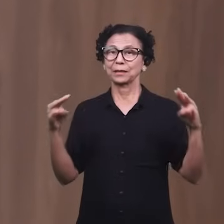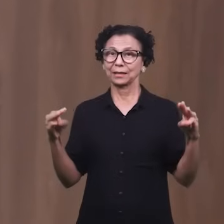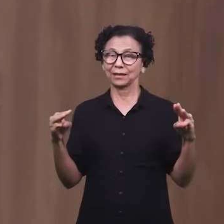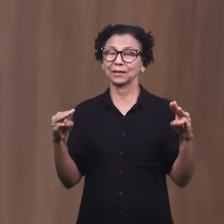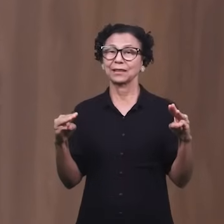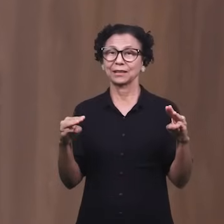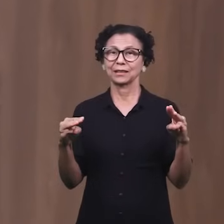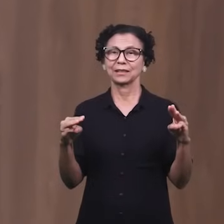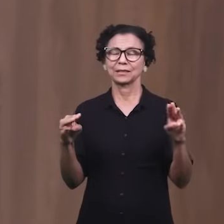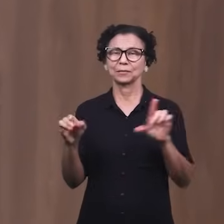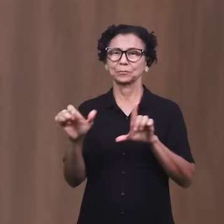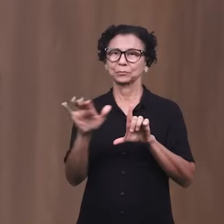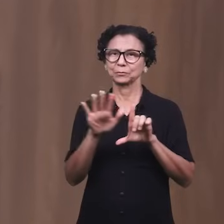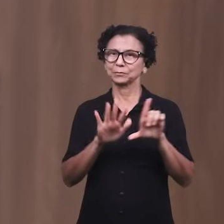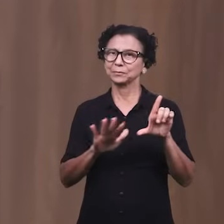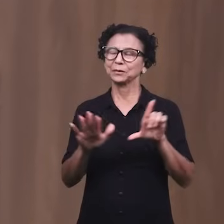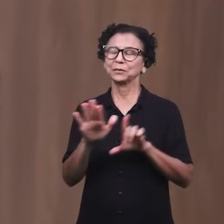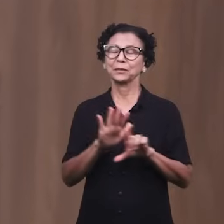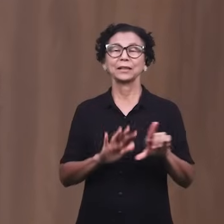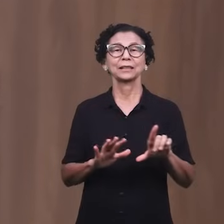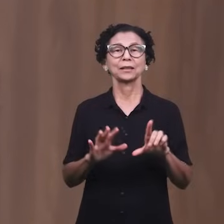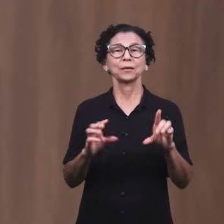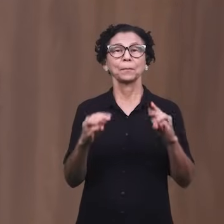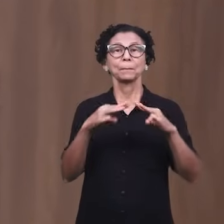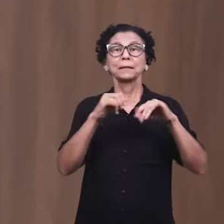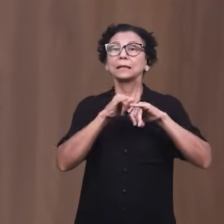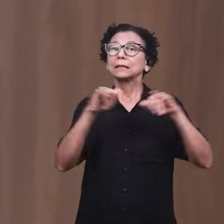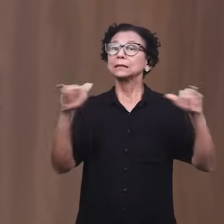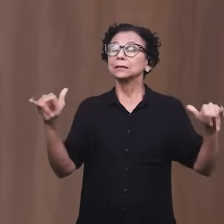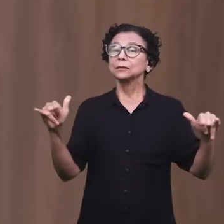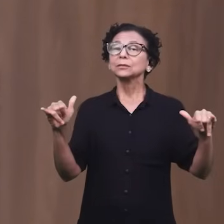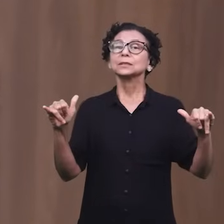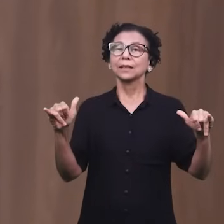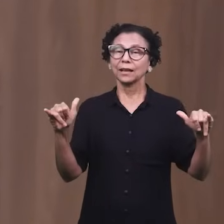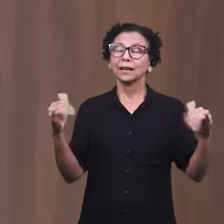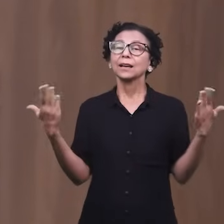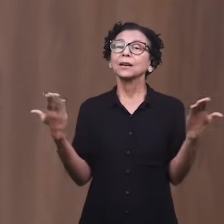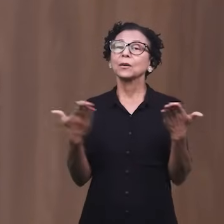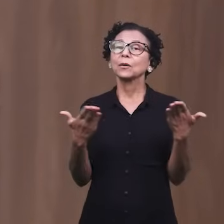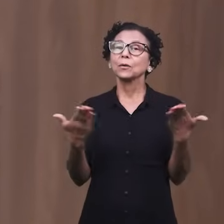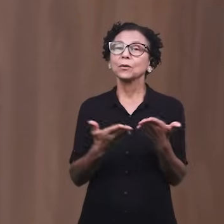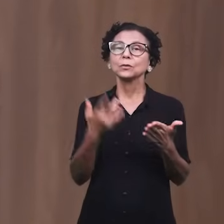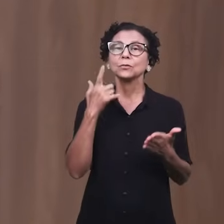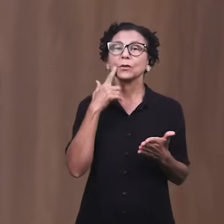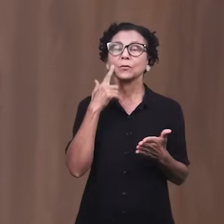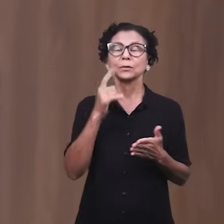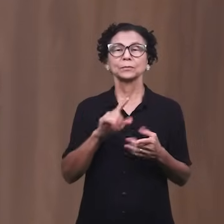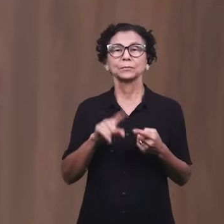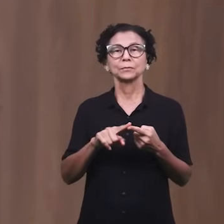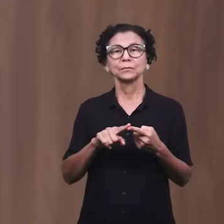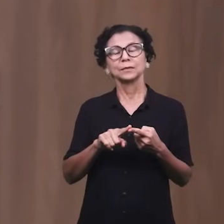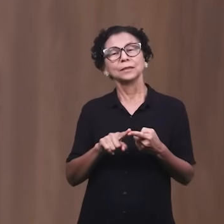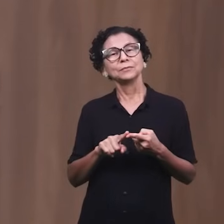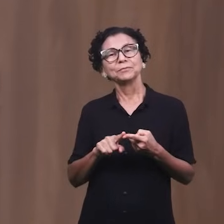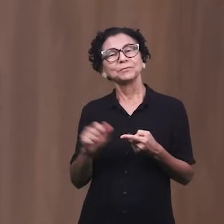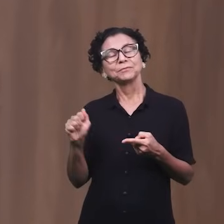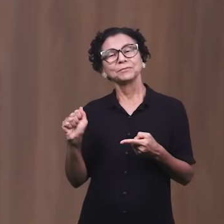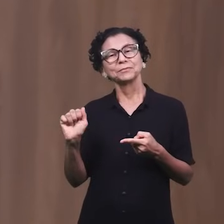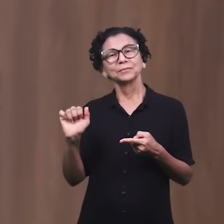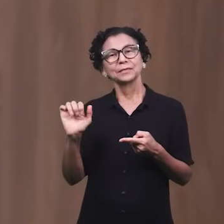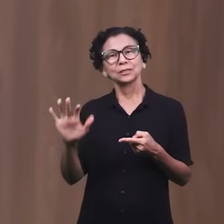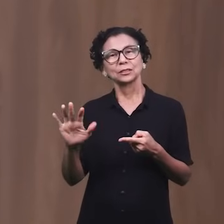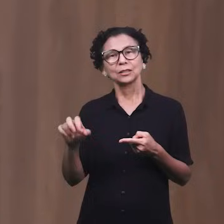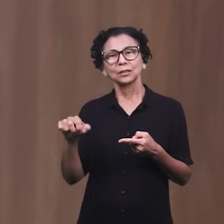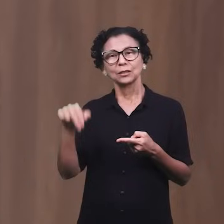nossas multiplataformas, mais uma edição do Manaim News. E hoje nós vamos falar sobre as regiões Norte e Nordeste do